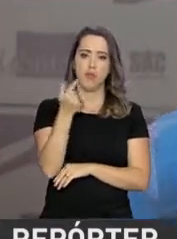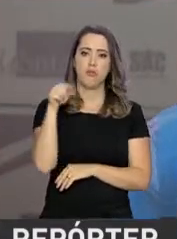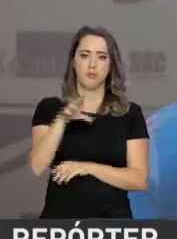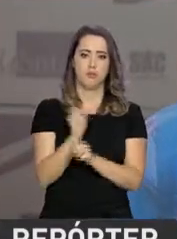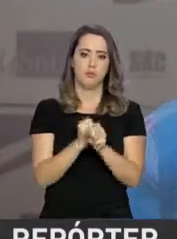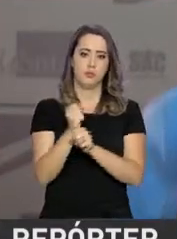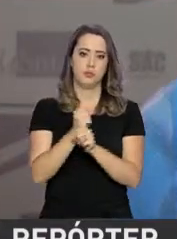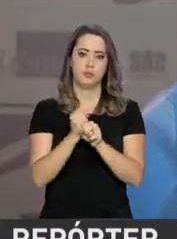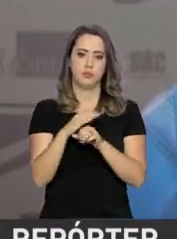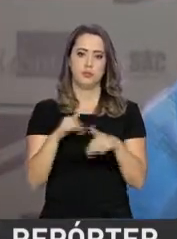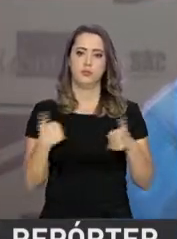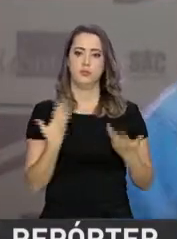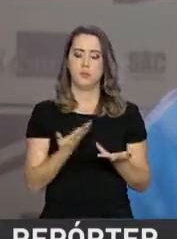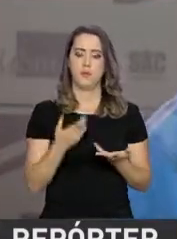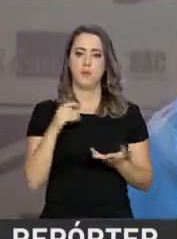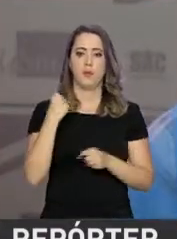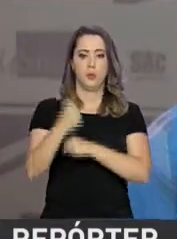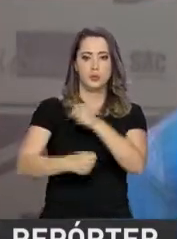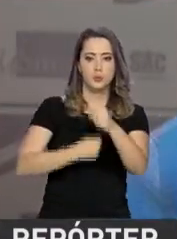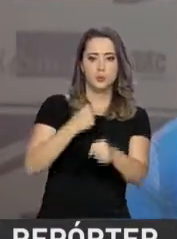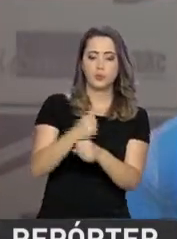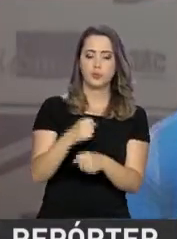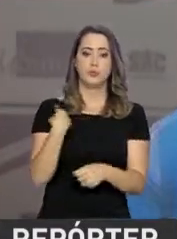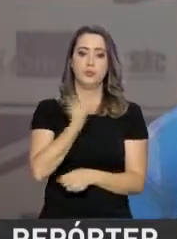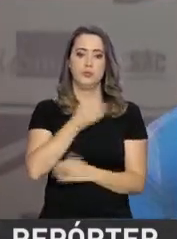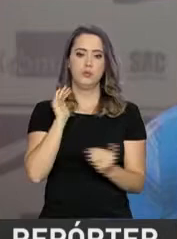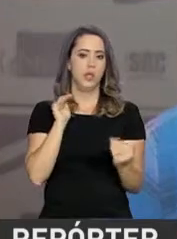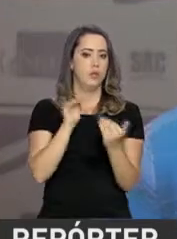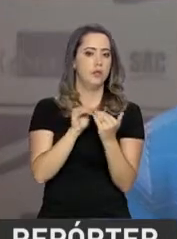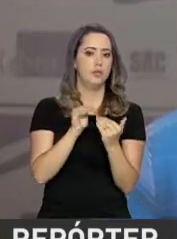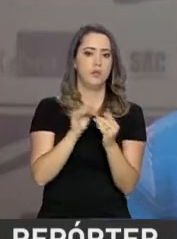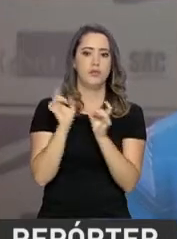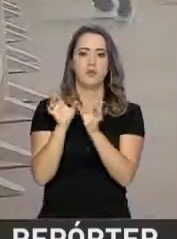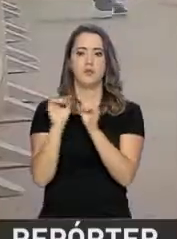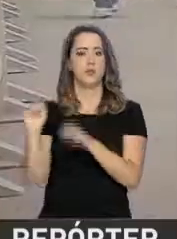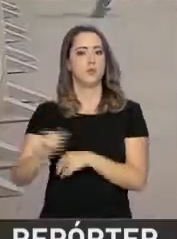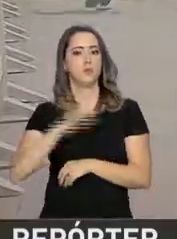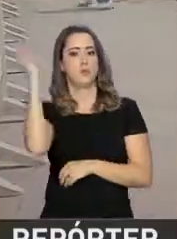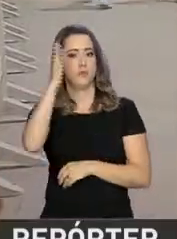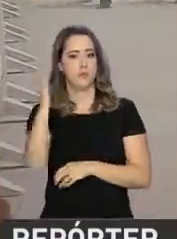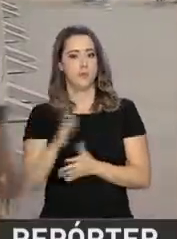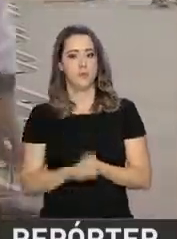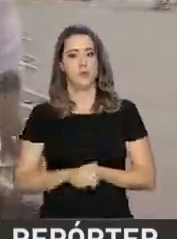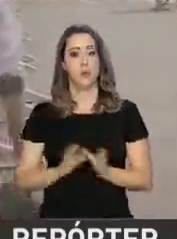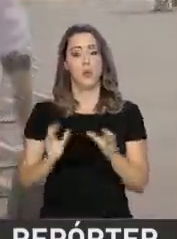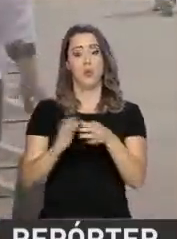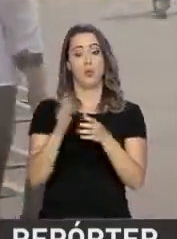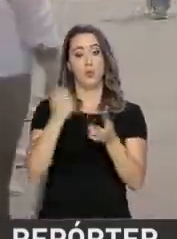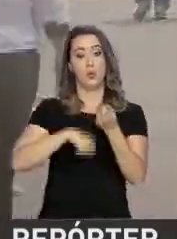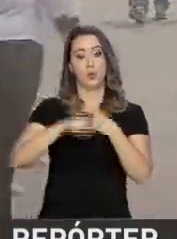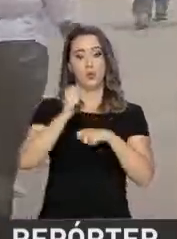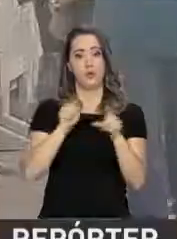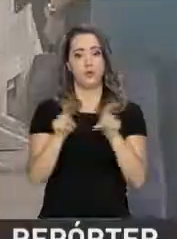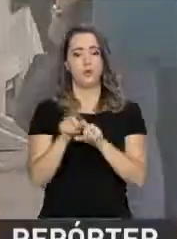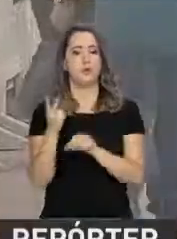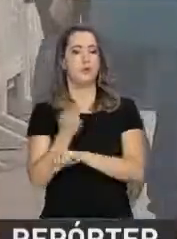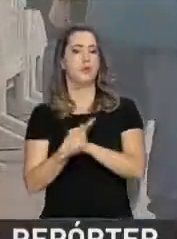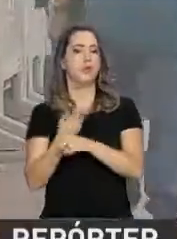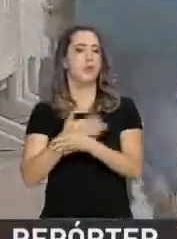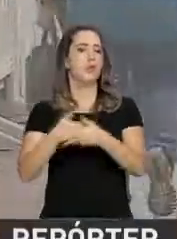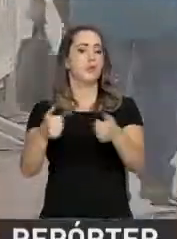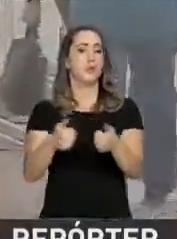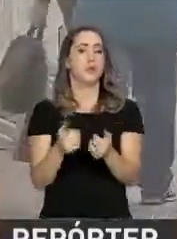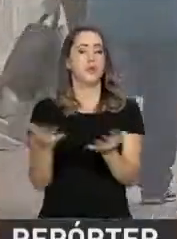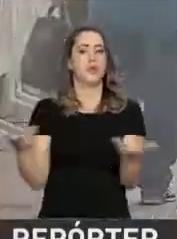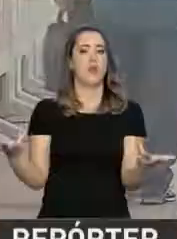ano né para o ano que vem a gente focar em exportação a equipe econômica também tem buscado melhorar a